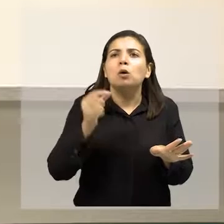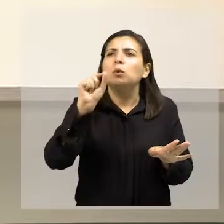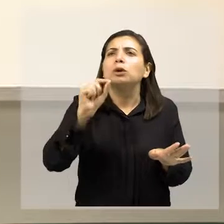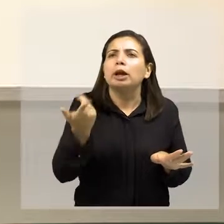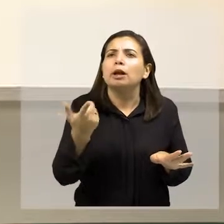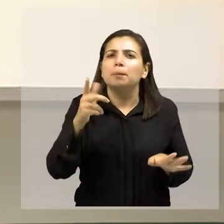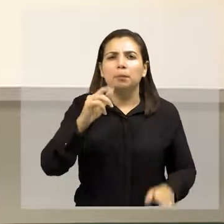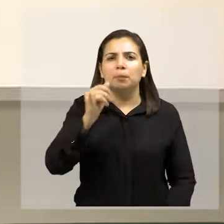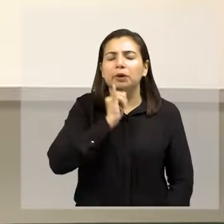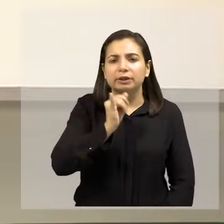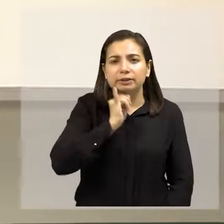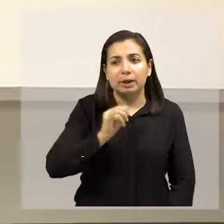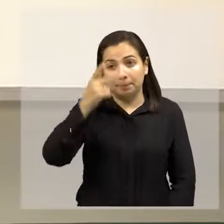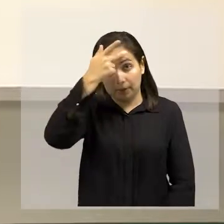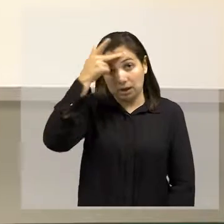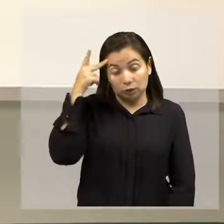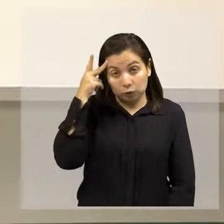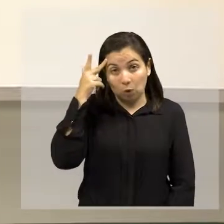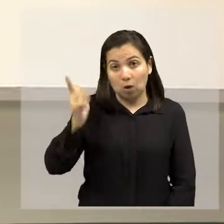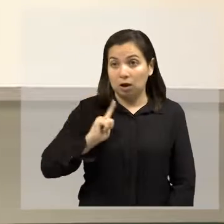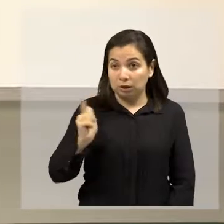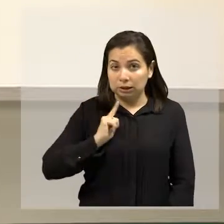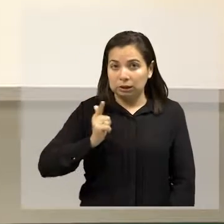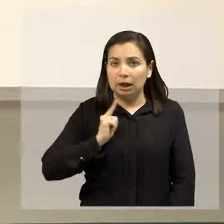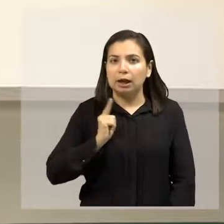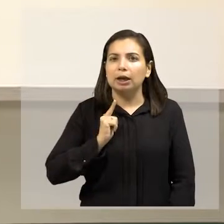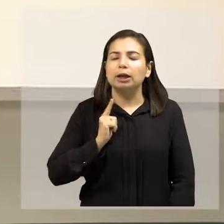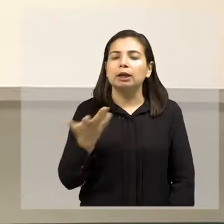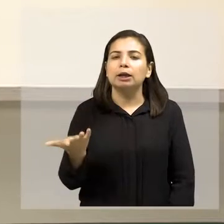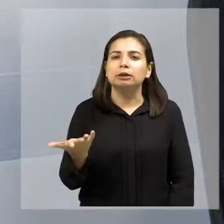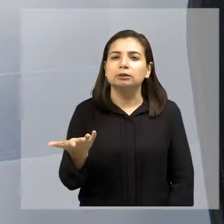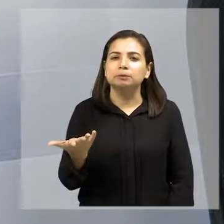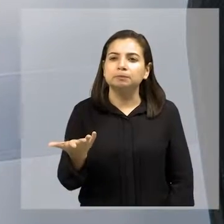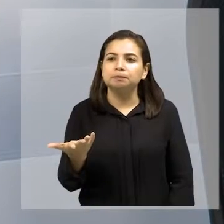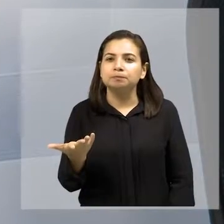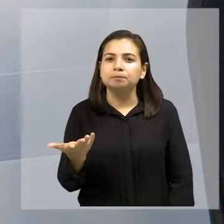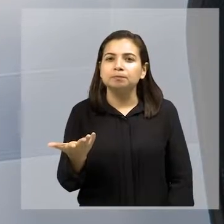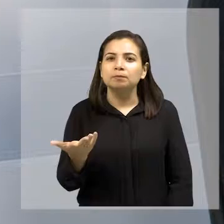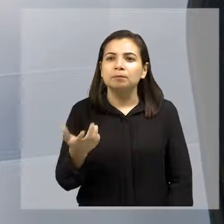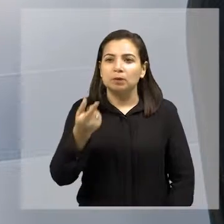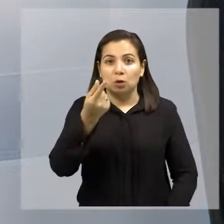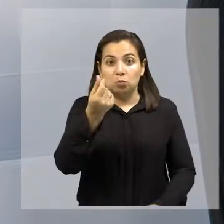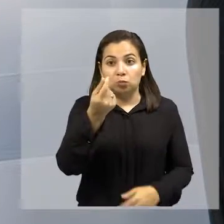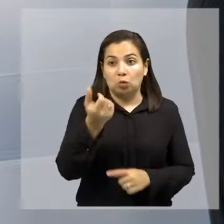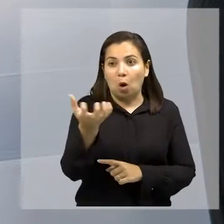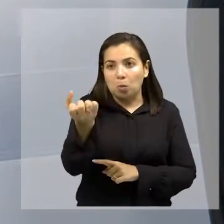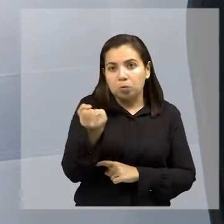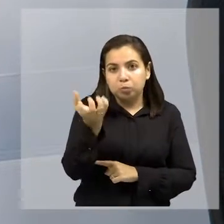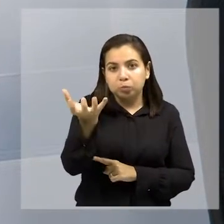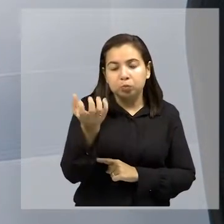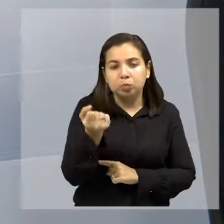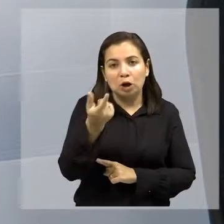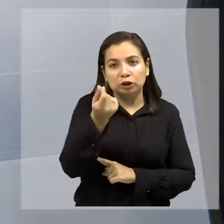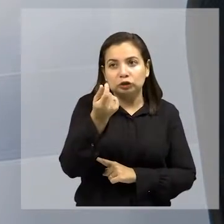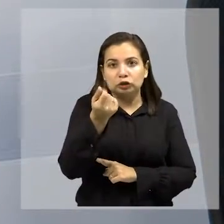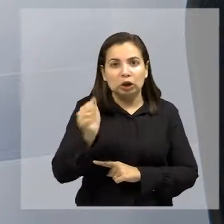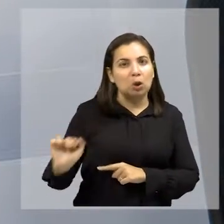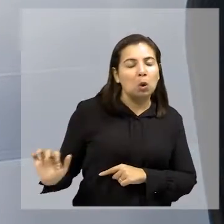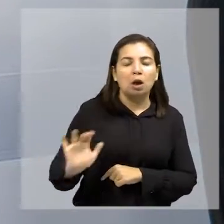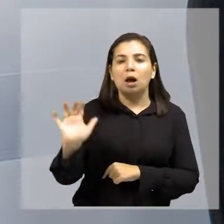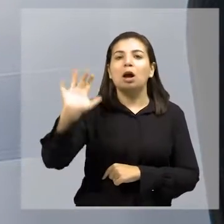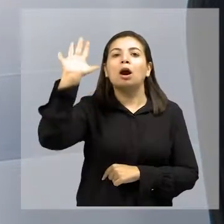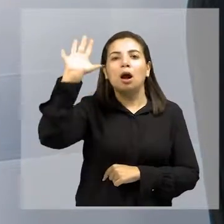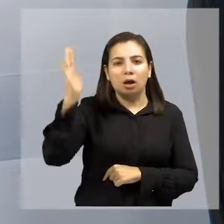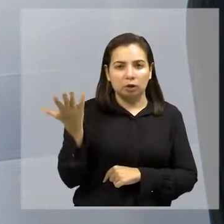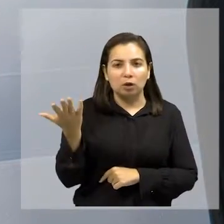exemplo, pensionistas que recebem pensões extraordinárias, na